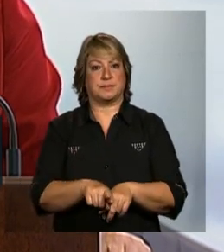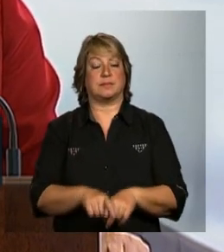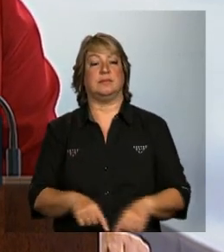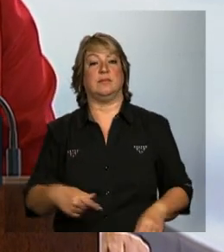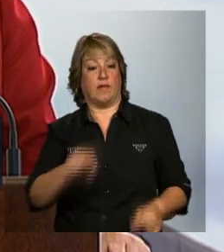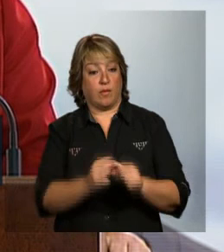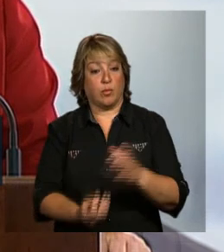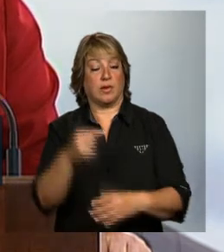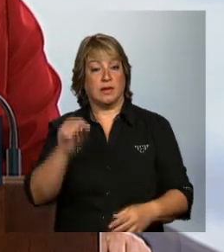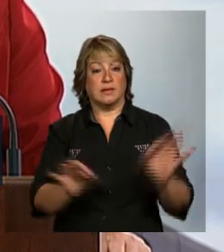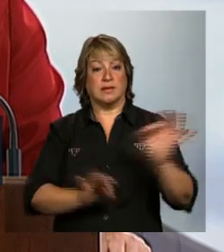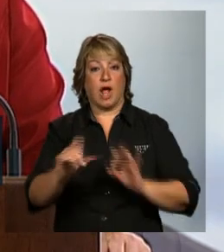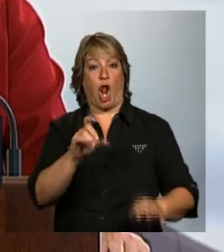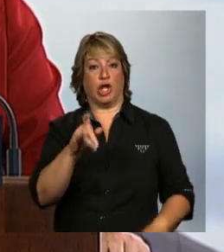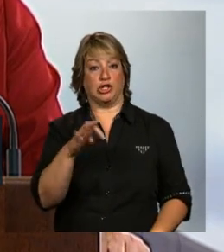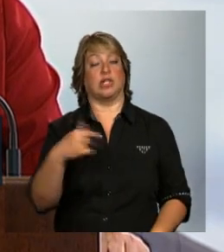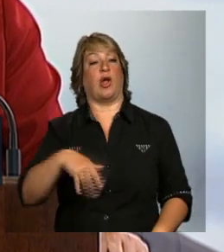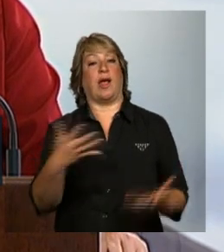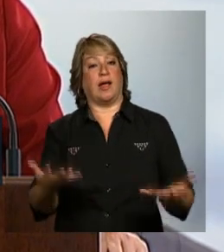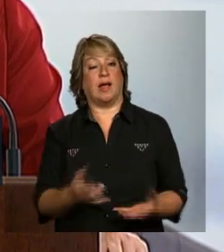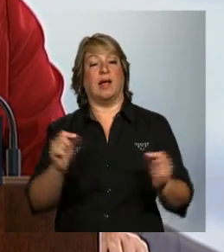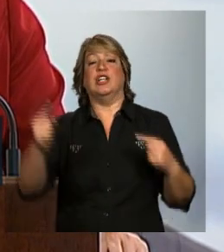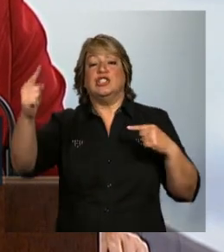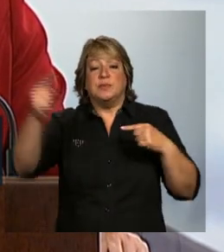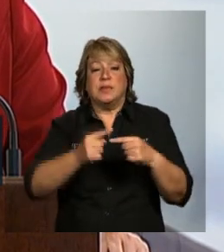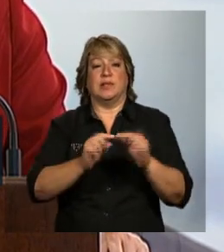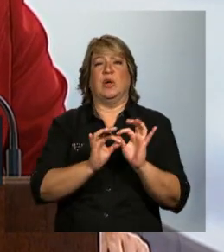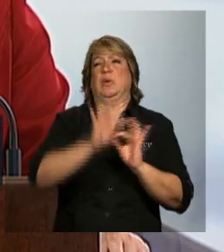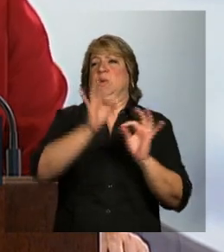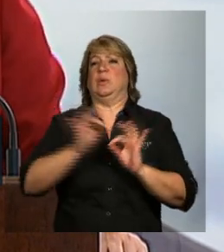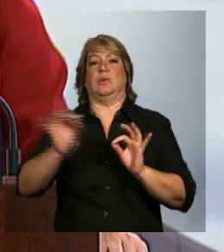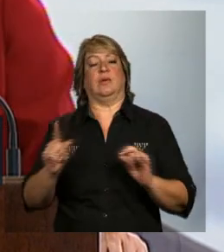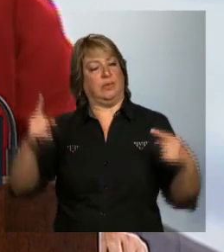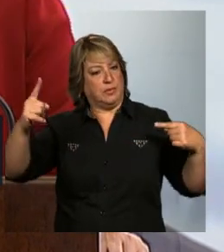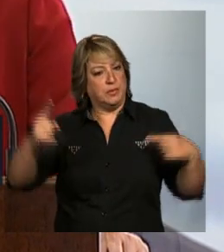nós queremos pensar esse encurtamento das distâncias econômicas